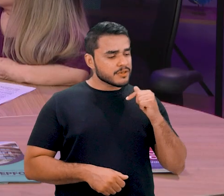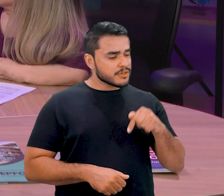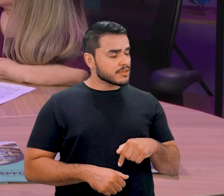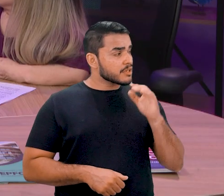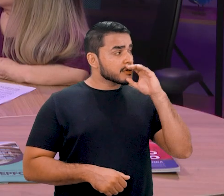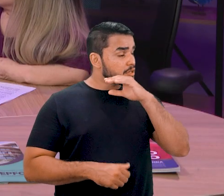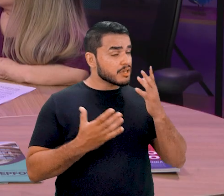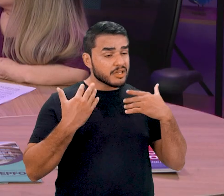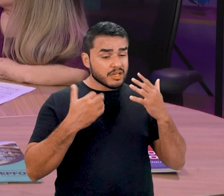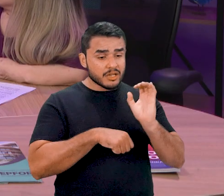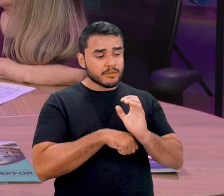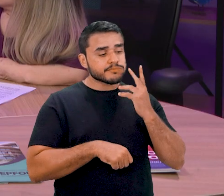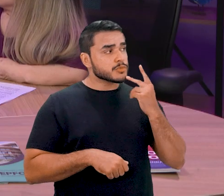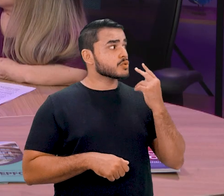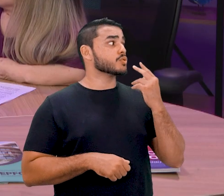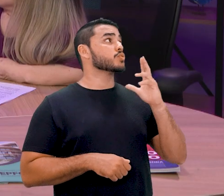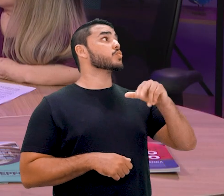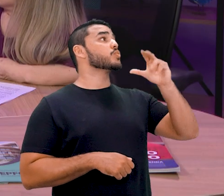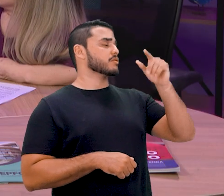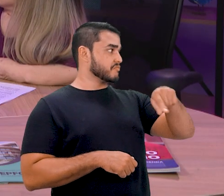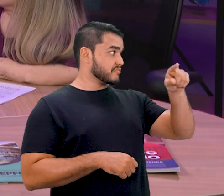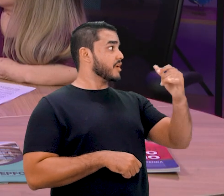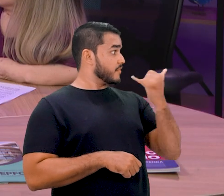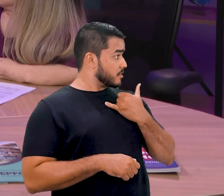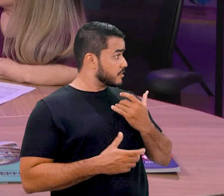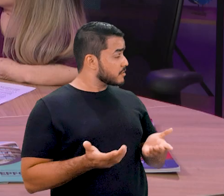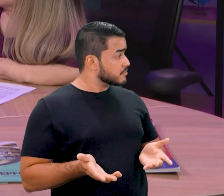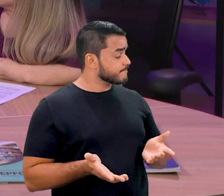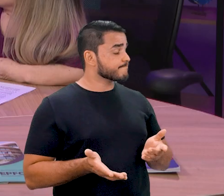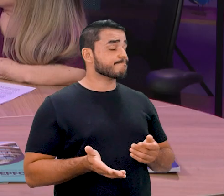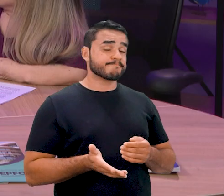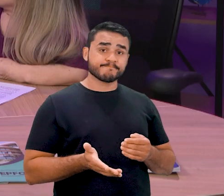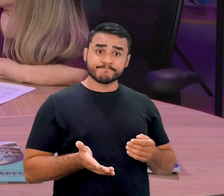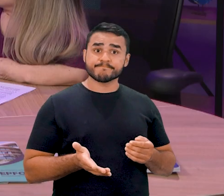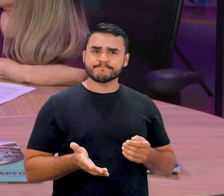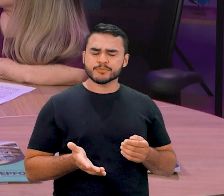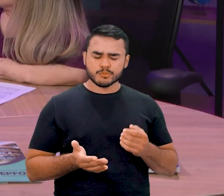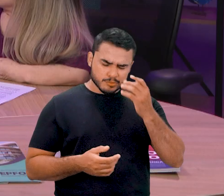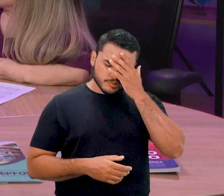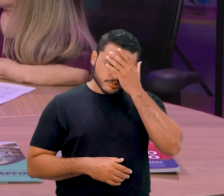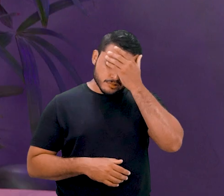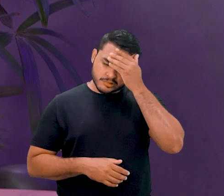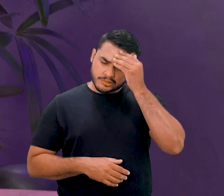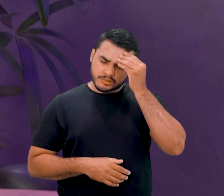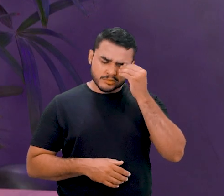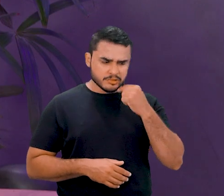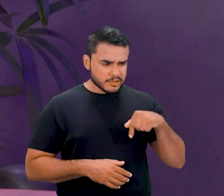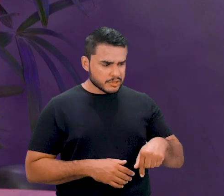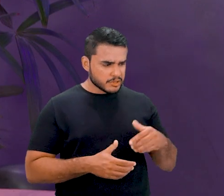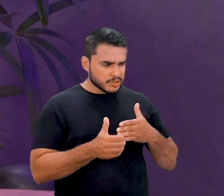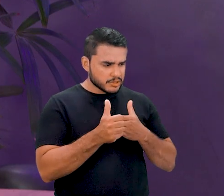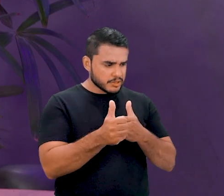dessa. Jamais. E aí, não parece que não era um local, assim, não